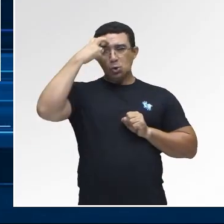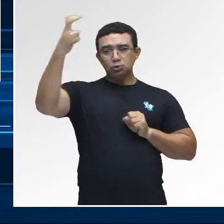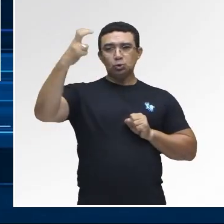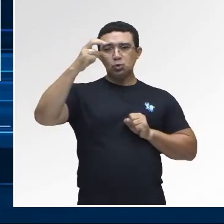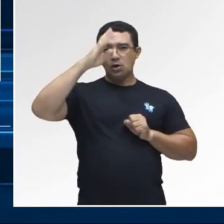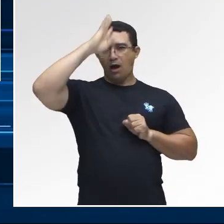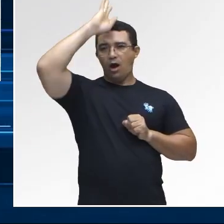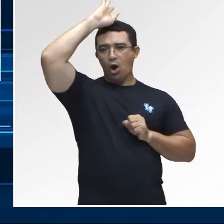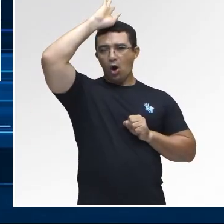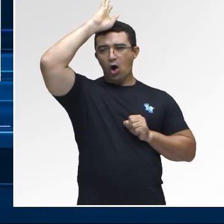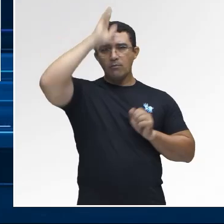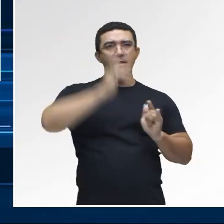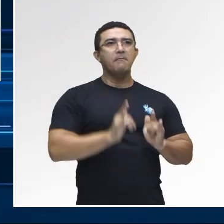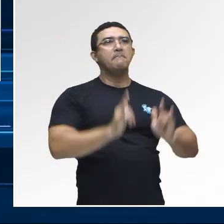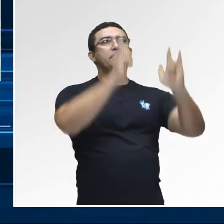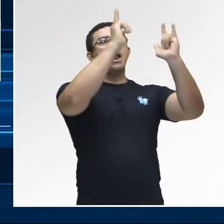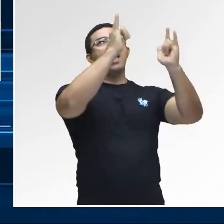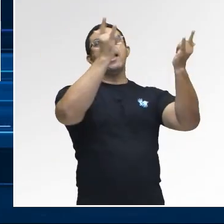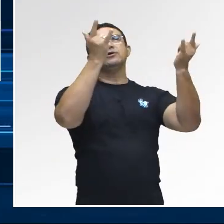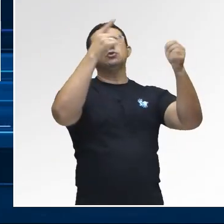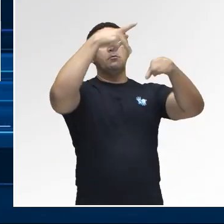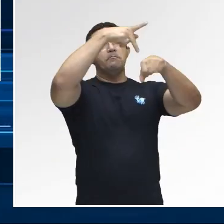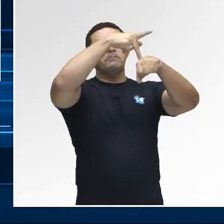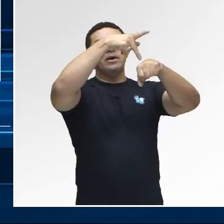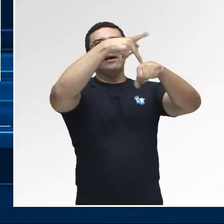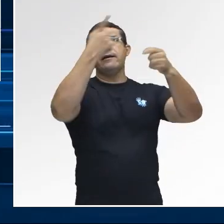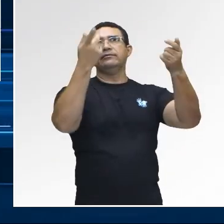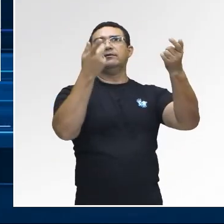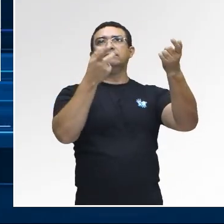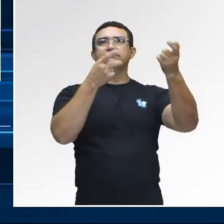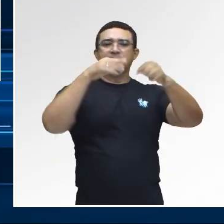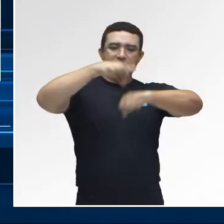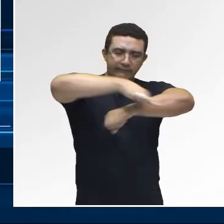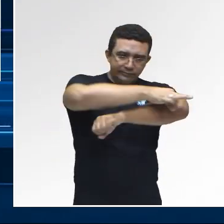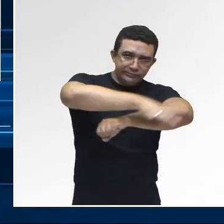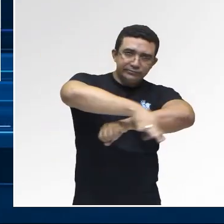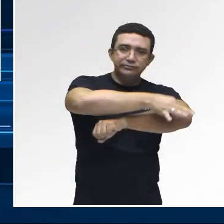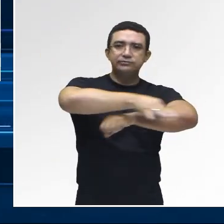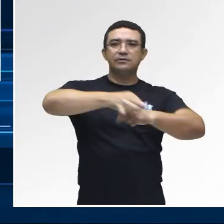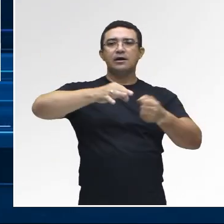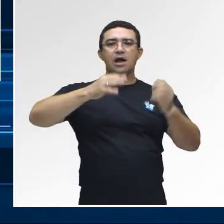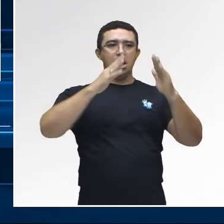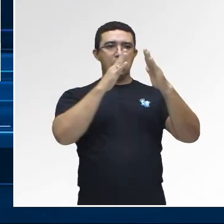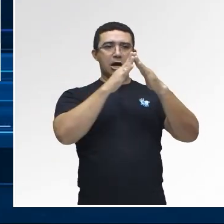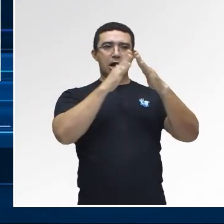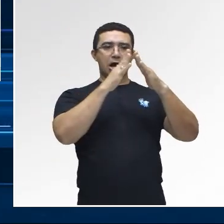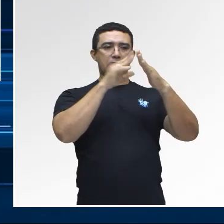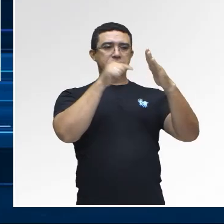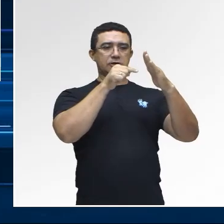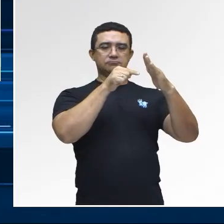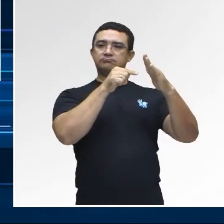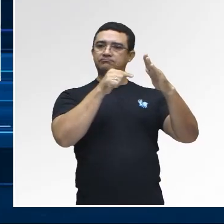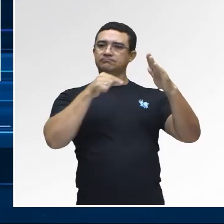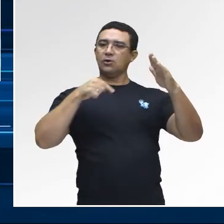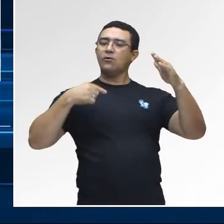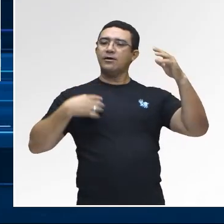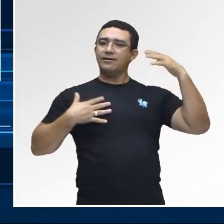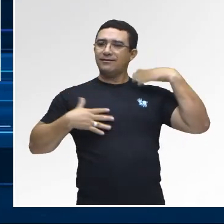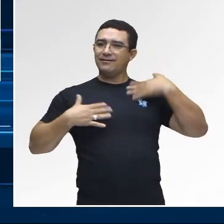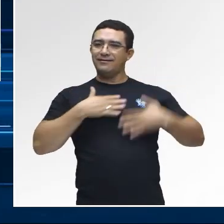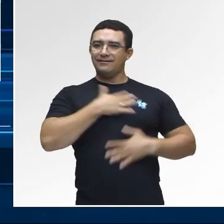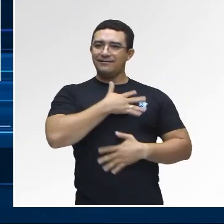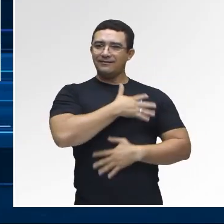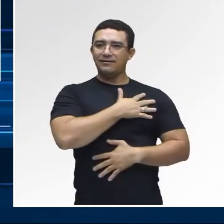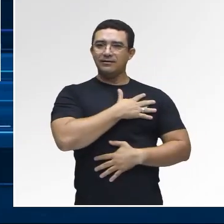prédios pavimentados em pedras, a questão da arquitetura, as casas de banho, os aquedutos, lembram lá do 6º